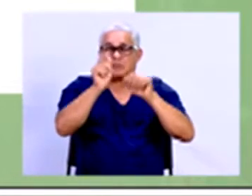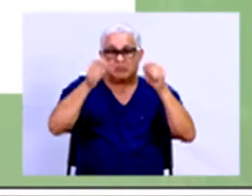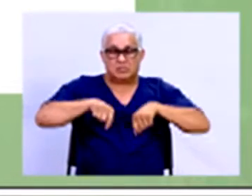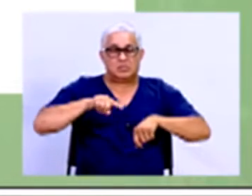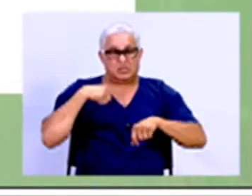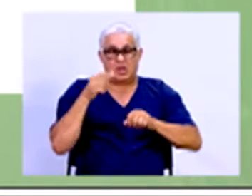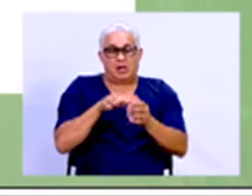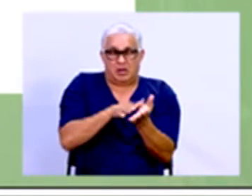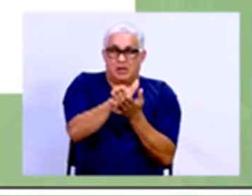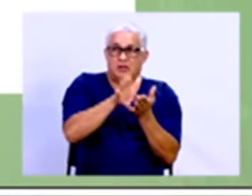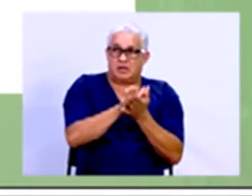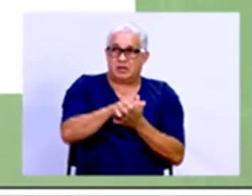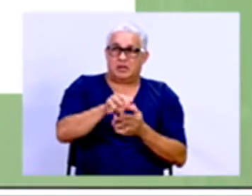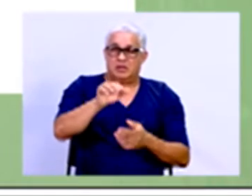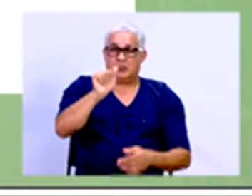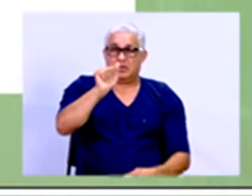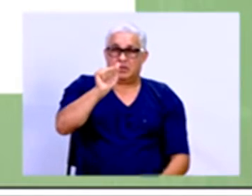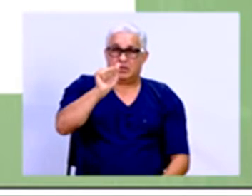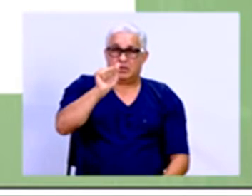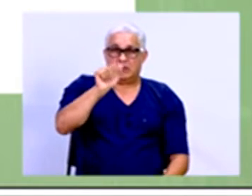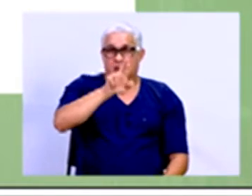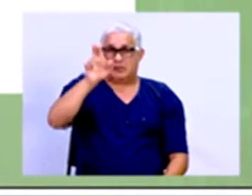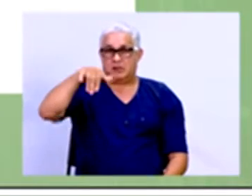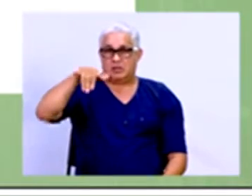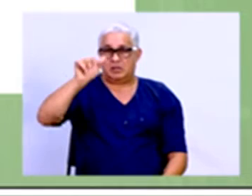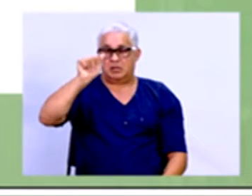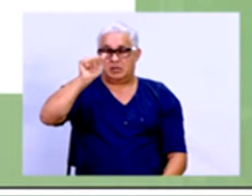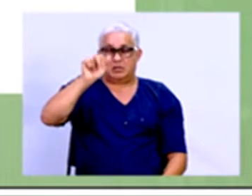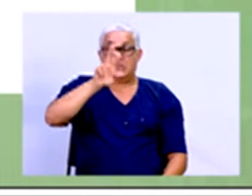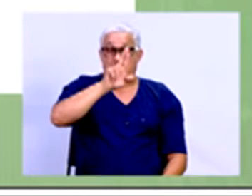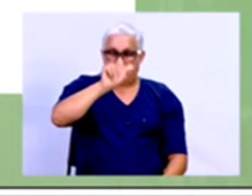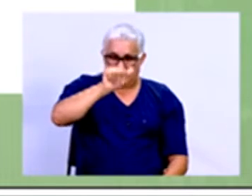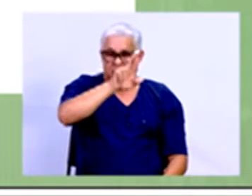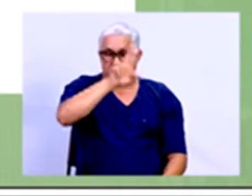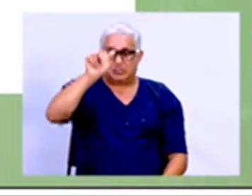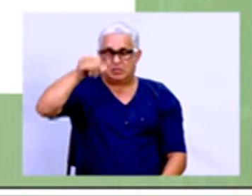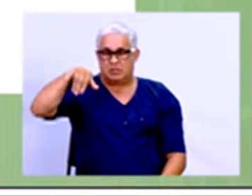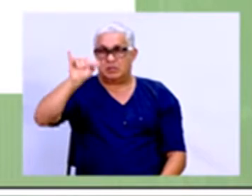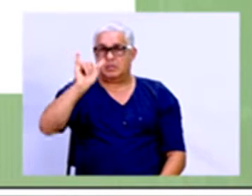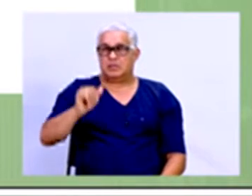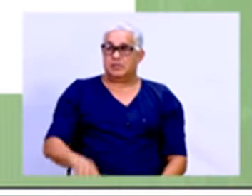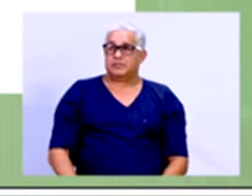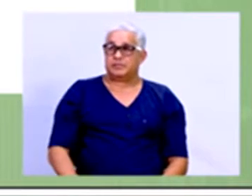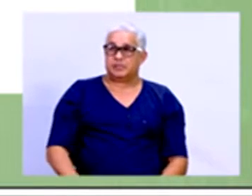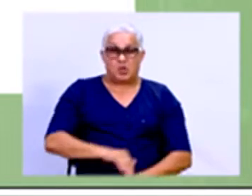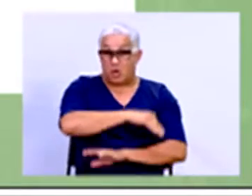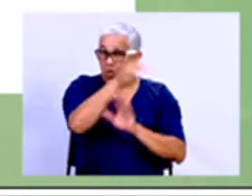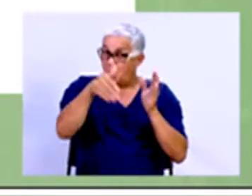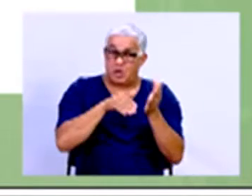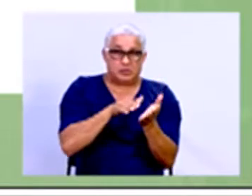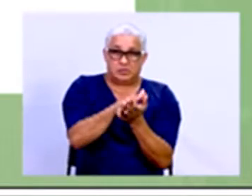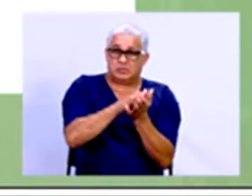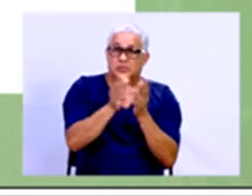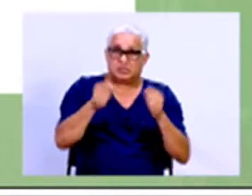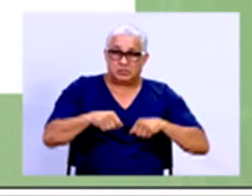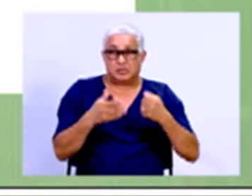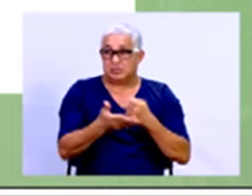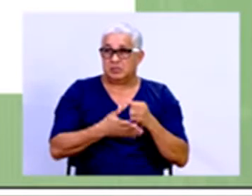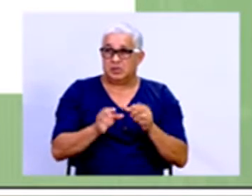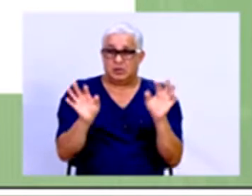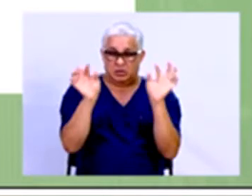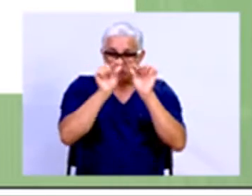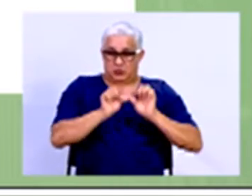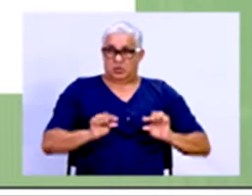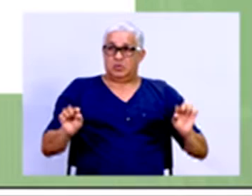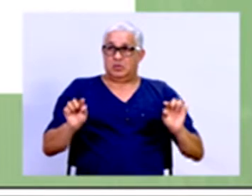imprimir o array. Né? Esse comando ele vai fazer a impressão de tudo. Certo? Bom, e basicamente aqui embaixo nós